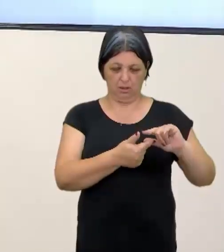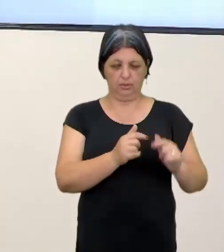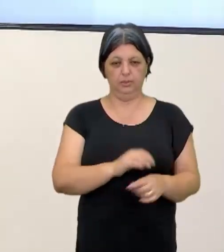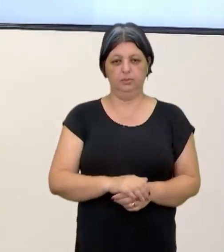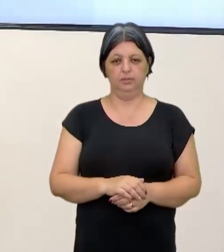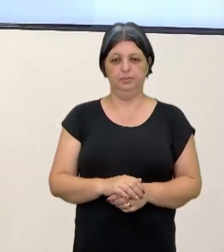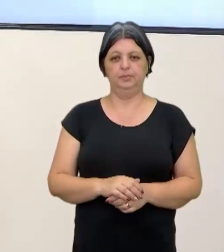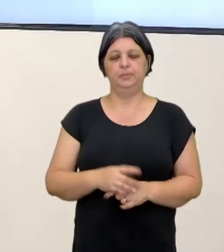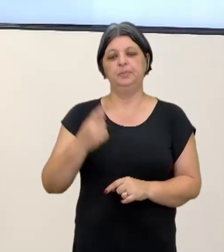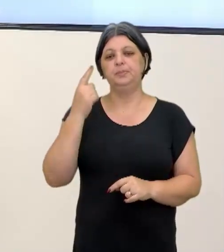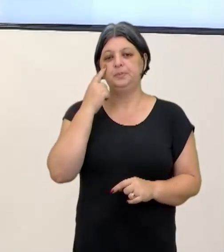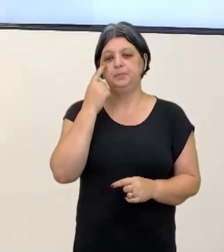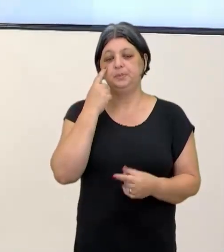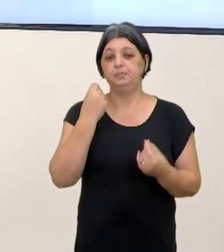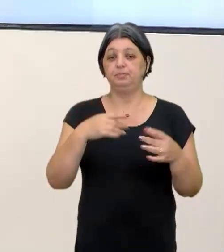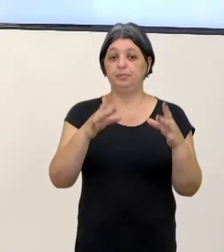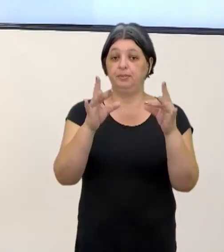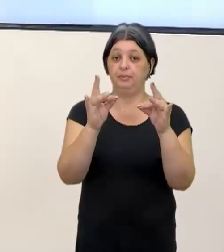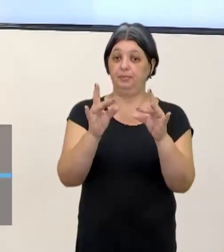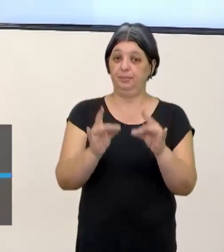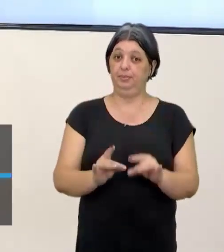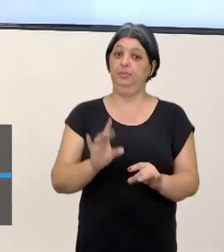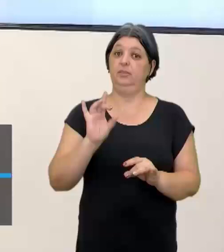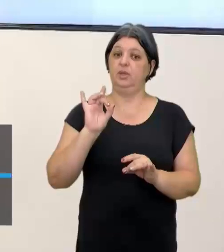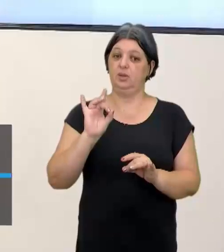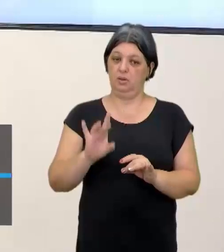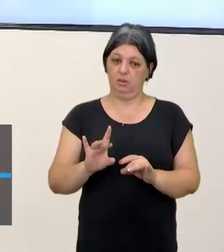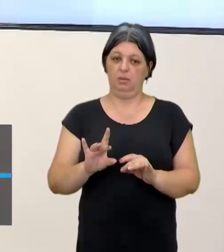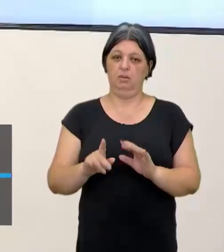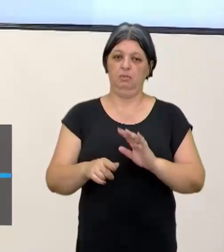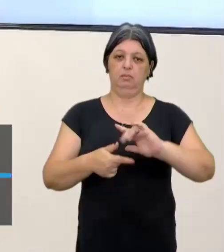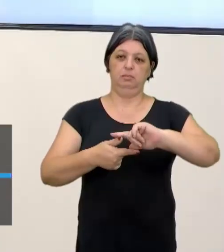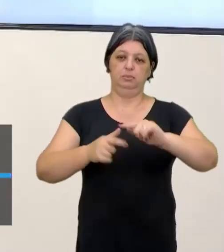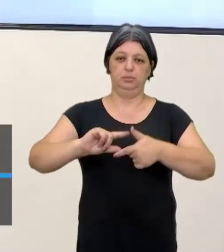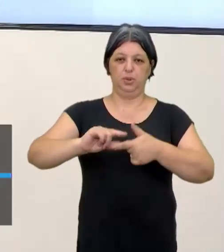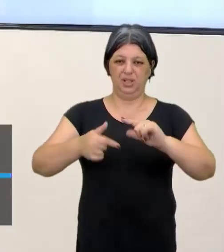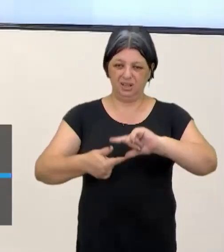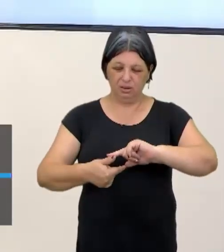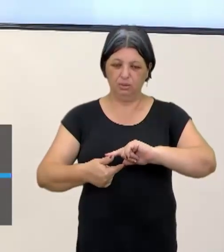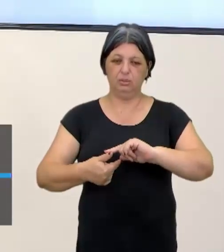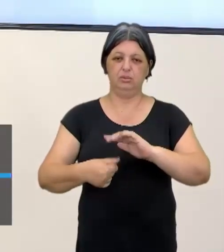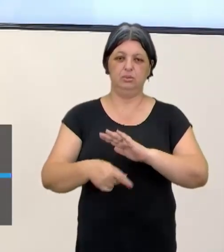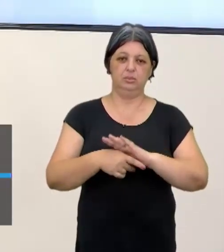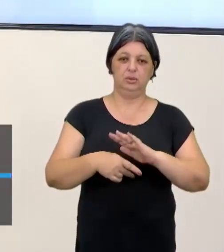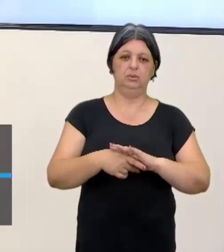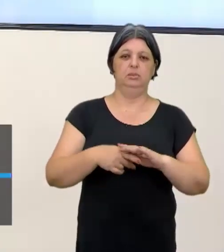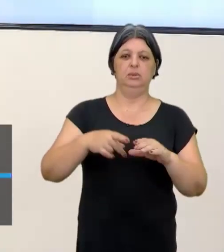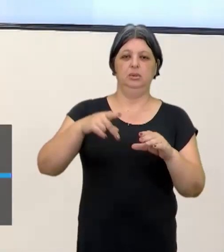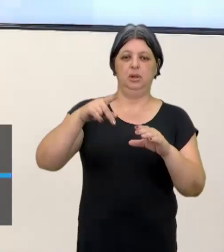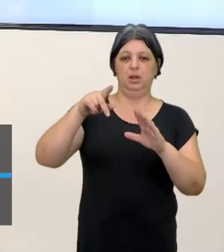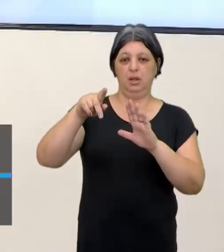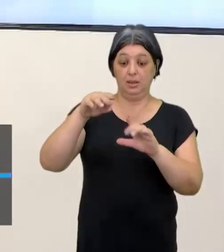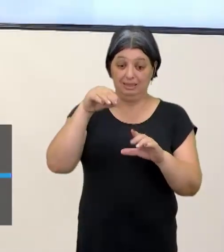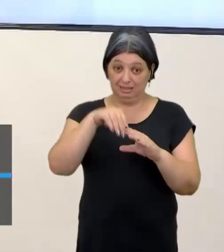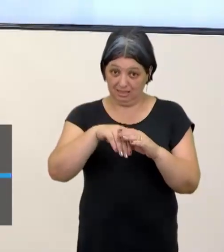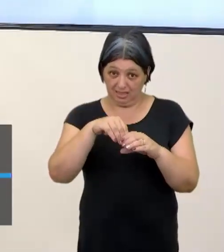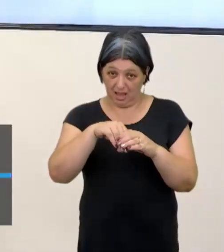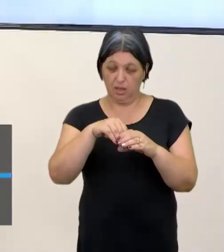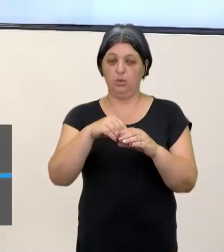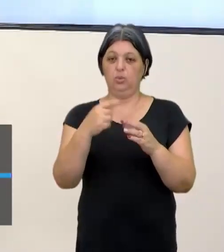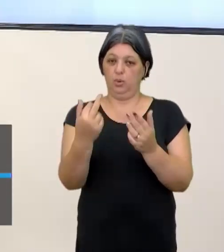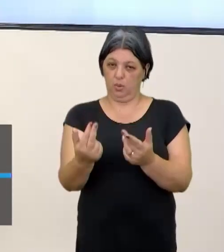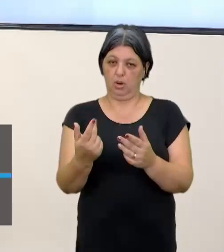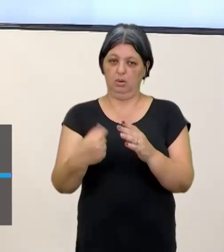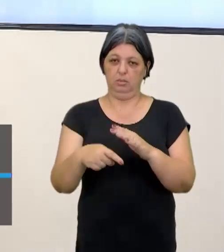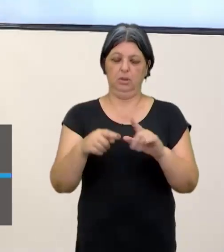pensando em ladrilhar, o detalhe é que a gente está usando somente polígonos regulares, polígonos que têm ângulos internos iguais, tudo bem? Então, pega